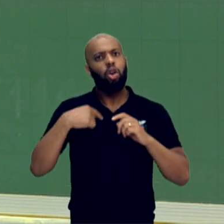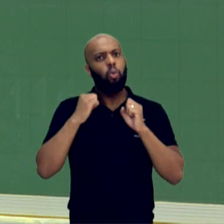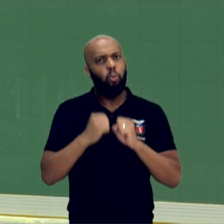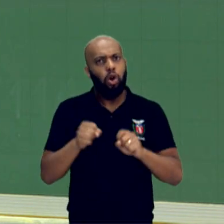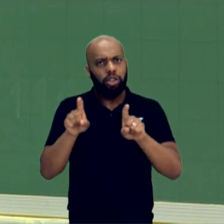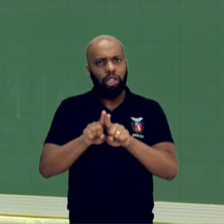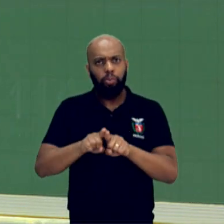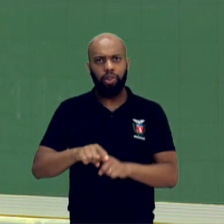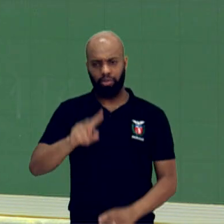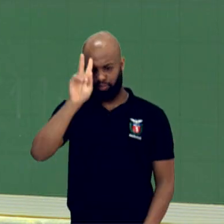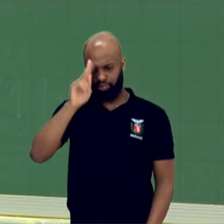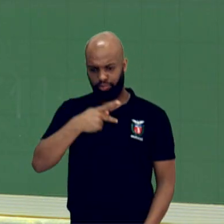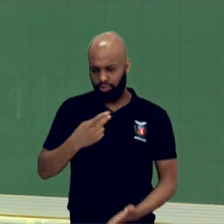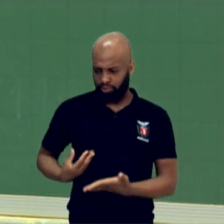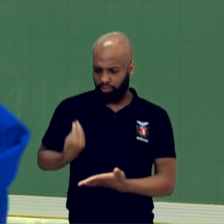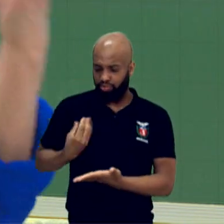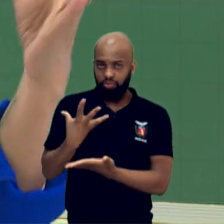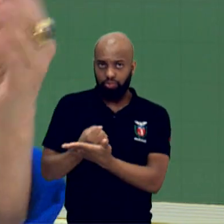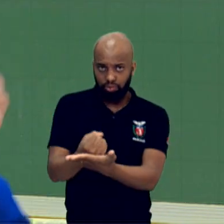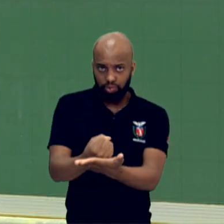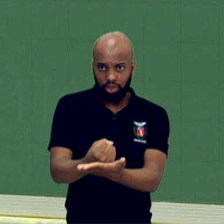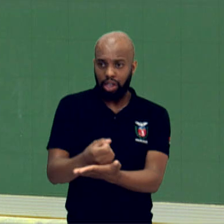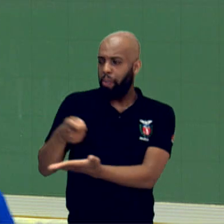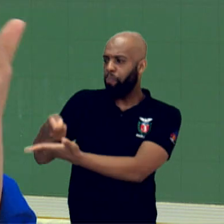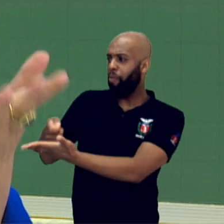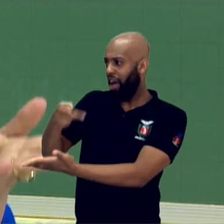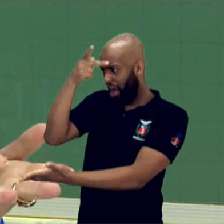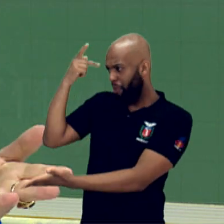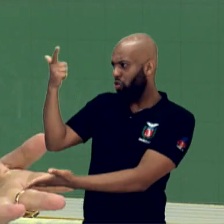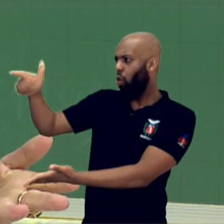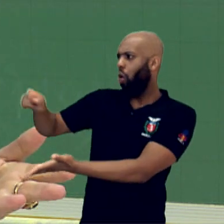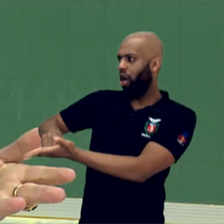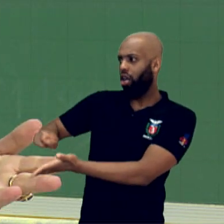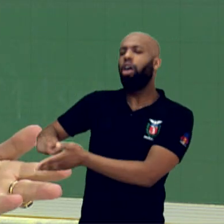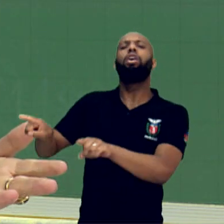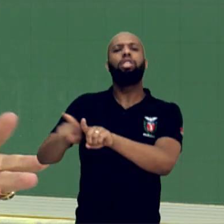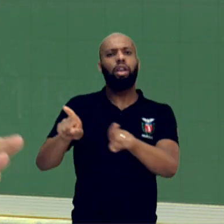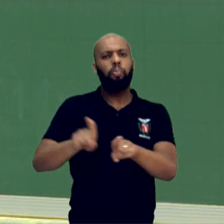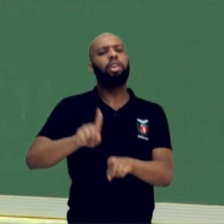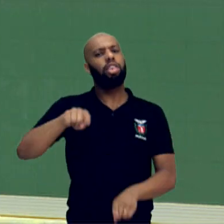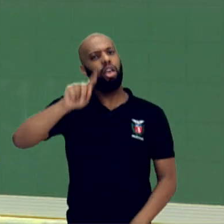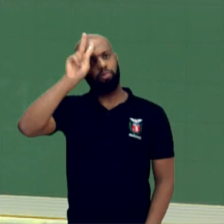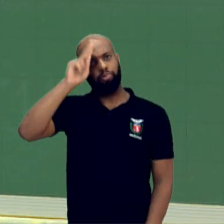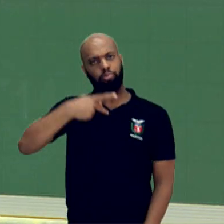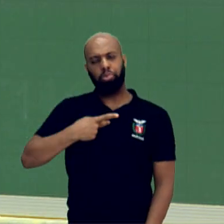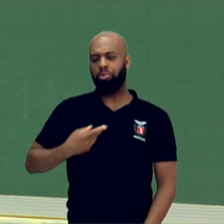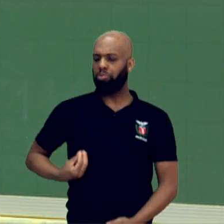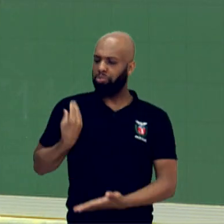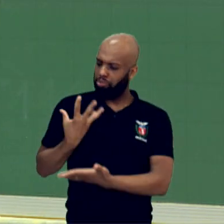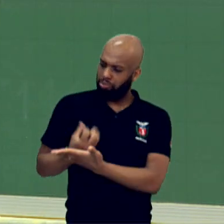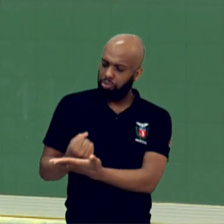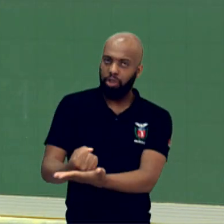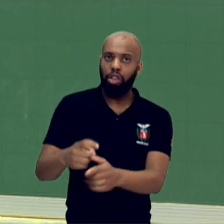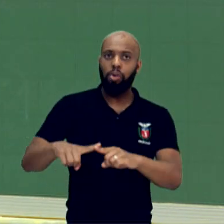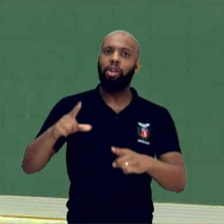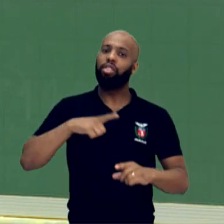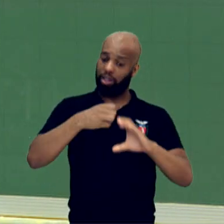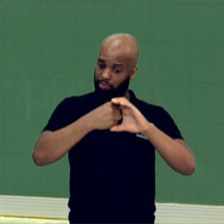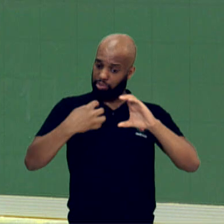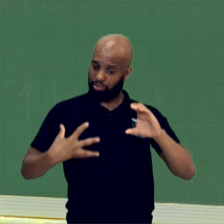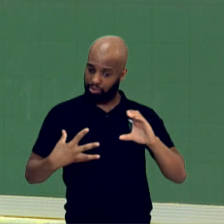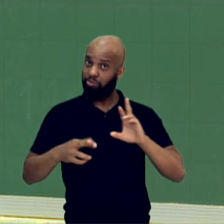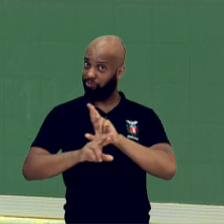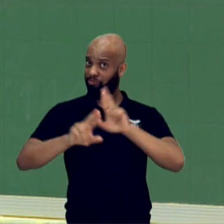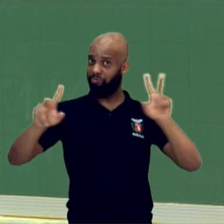uma autobiografia, falar sobre a minha vida e pagar para alguém escrever. Também é uma autobiografia, mas ela tem as suas